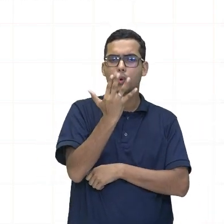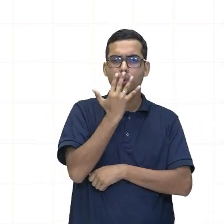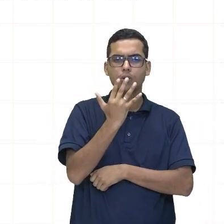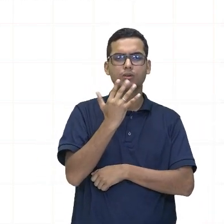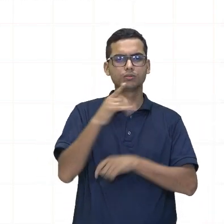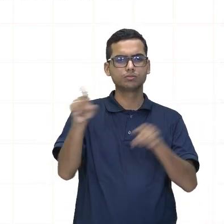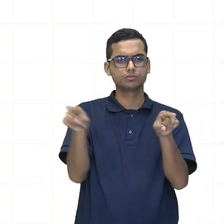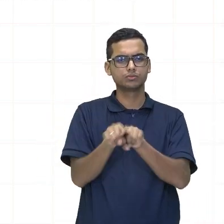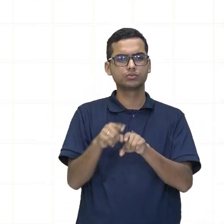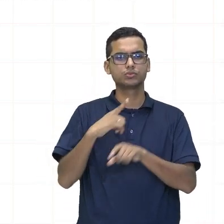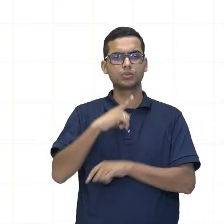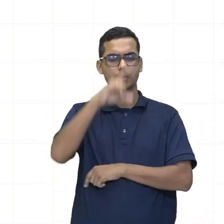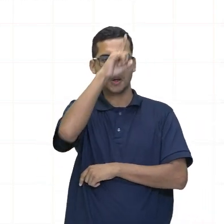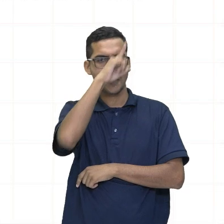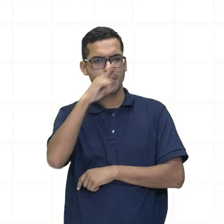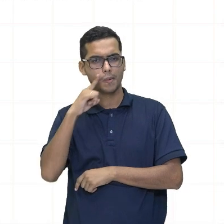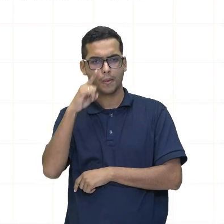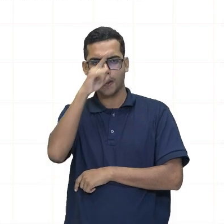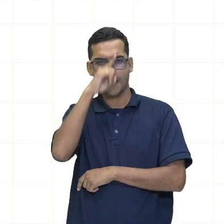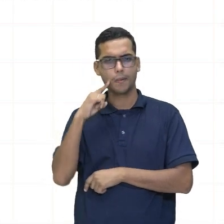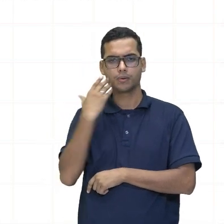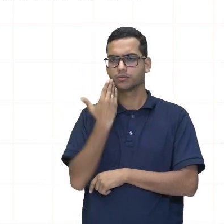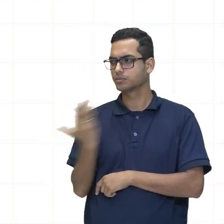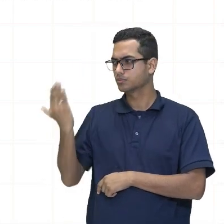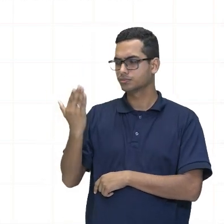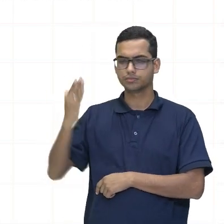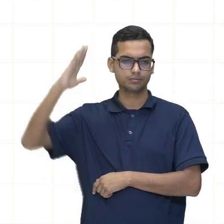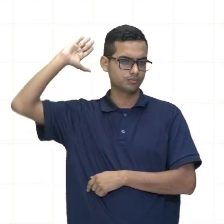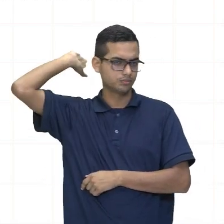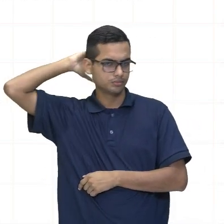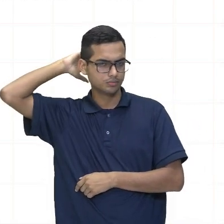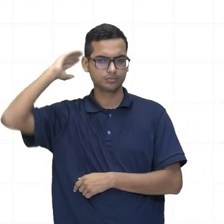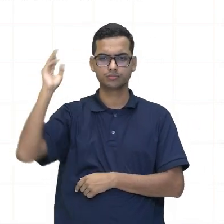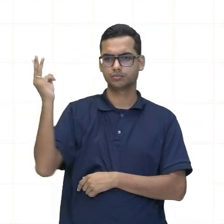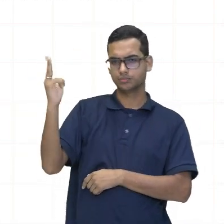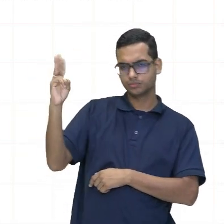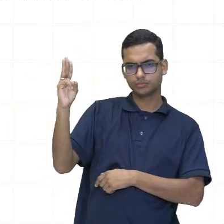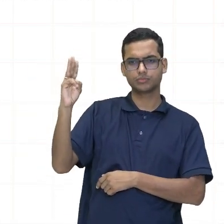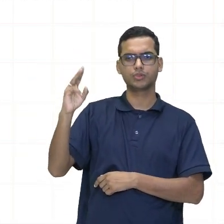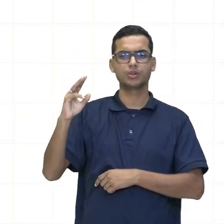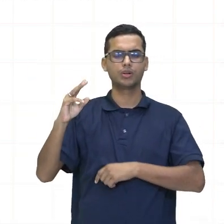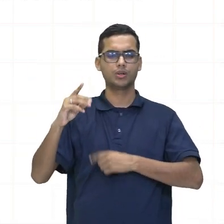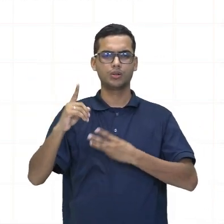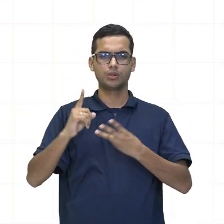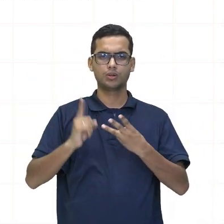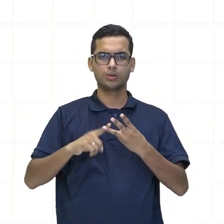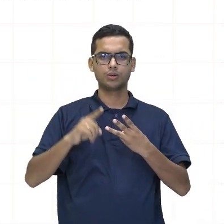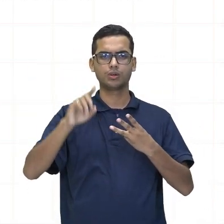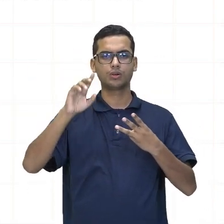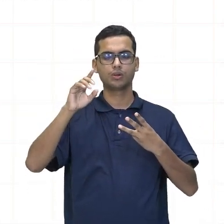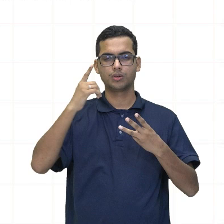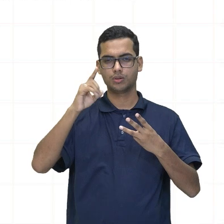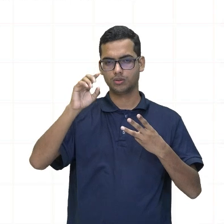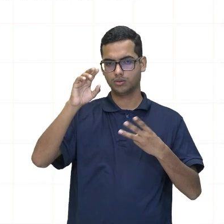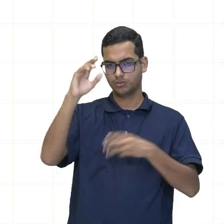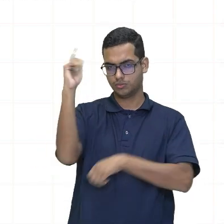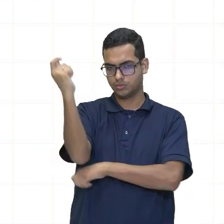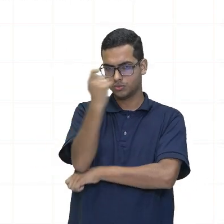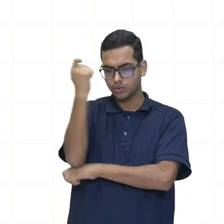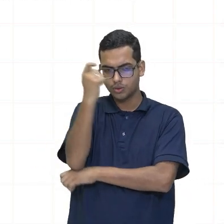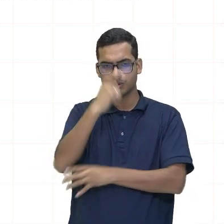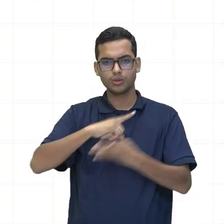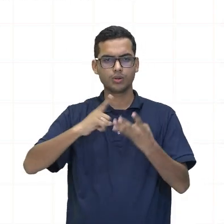mesmo fuso horário de Brasília, como o Pará, Maranhão, Rio Grande do Sul, Paraná, entre